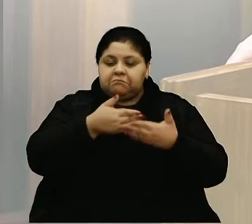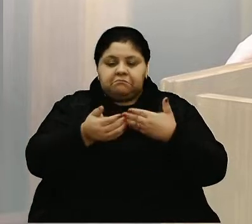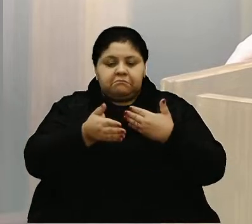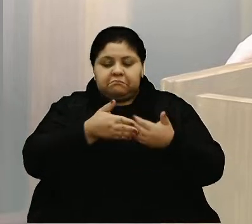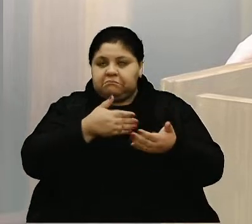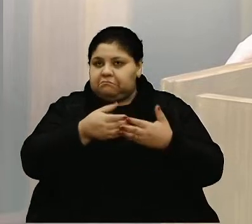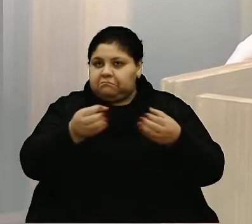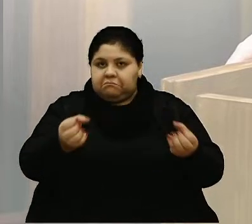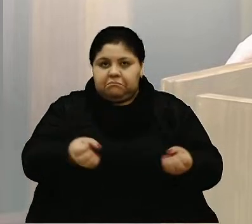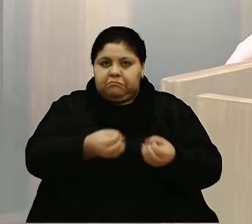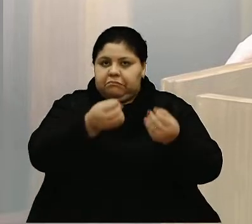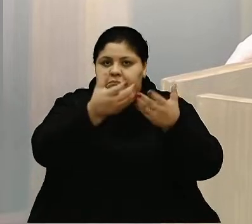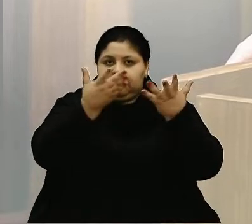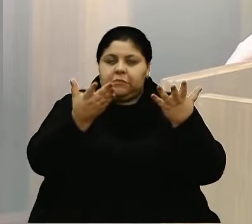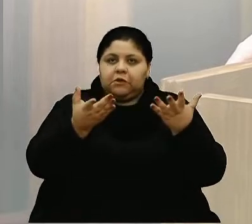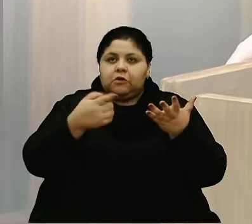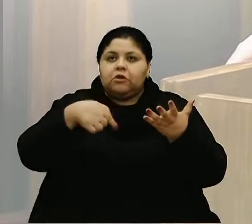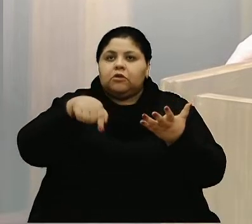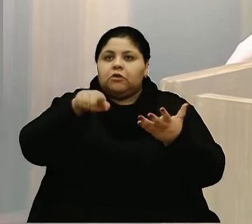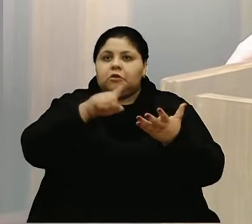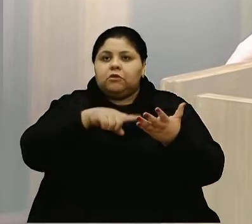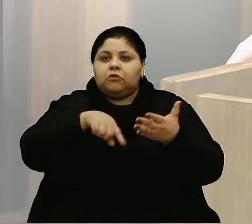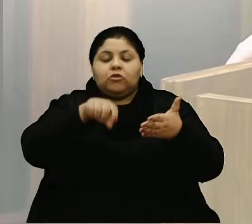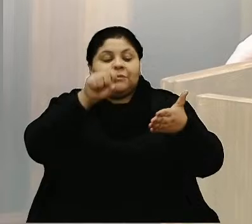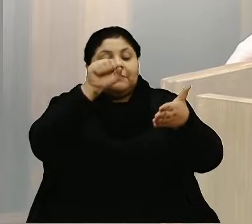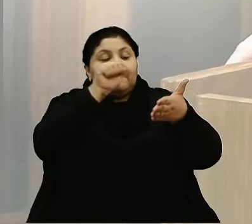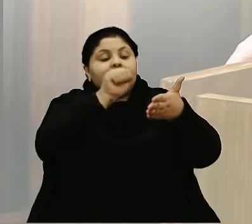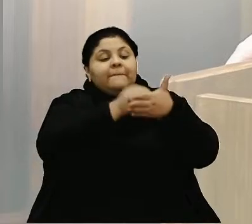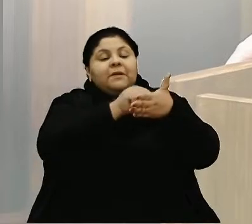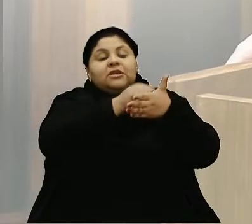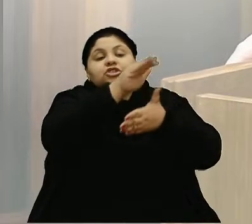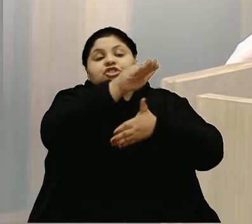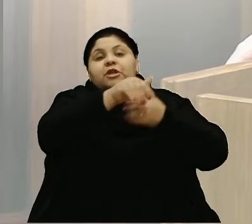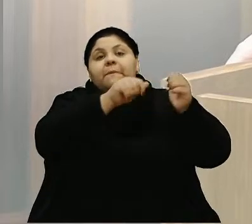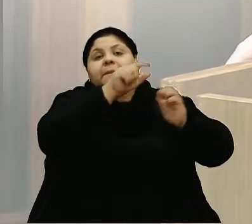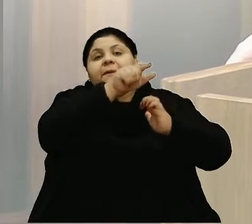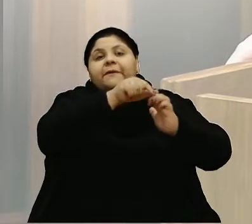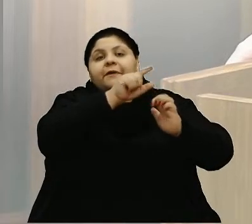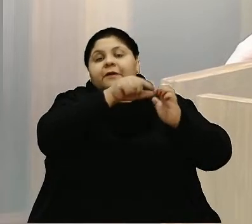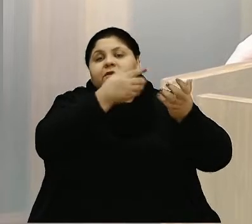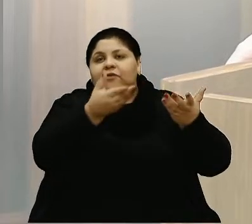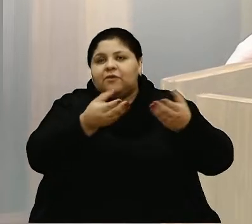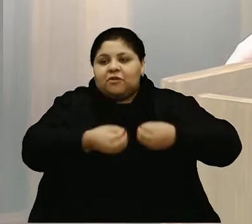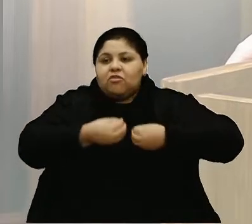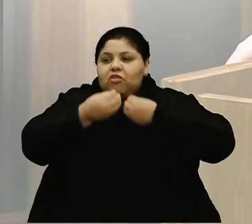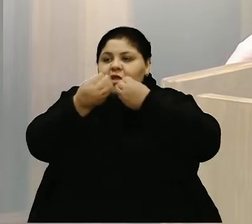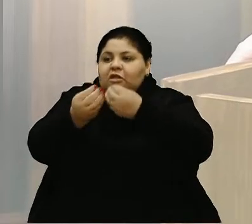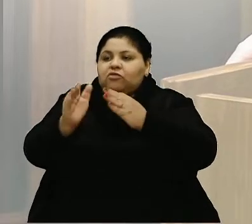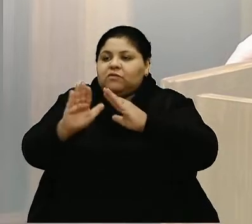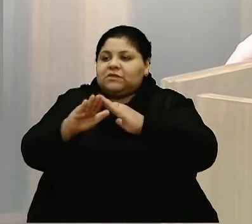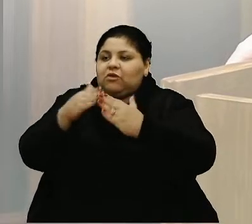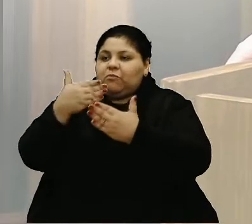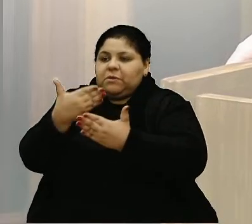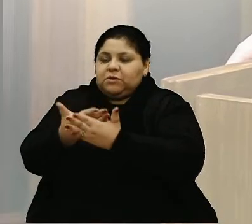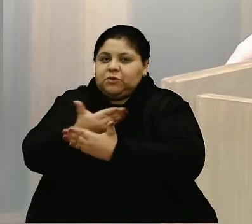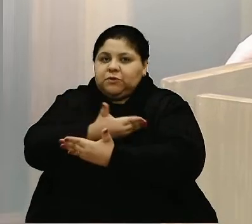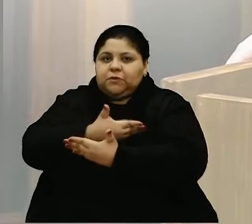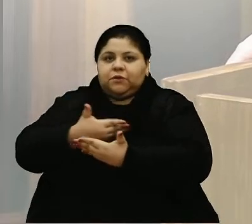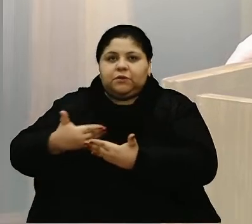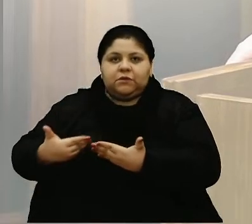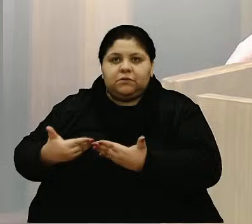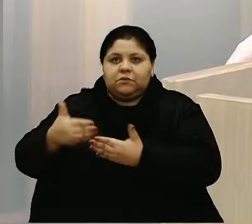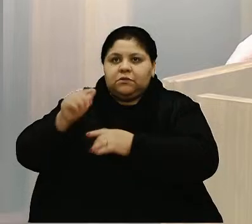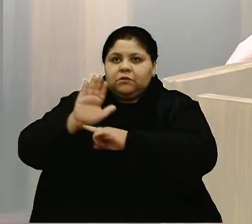fosse, nós batemos na porta da TerraSol, é doação para escola pública, para auxiliar